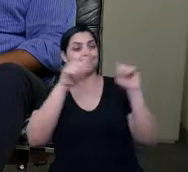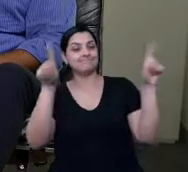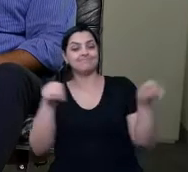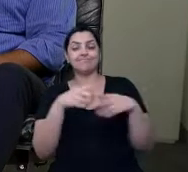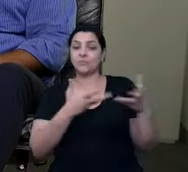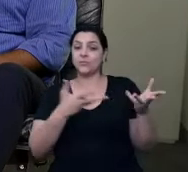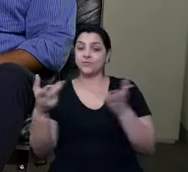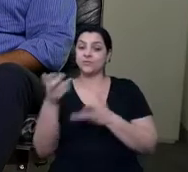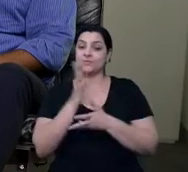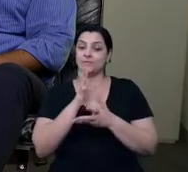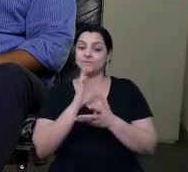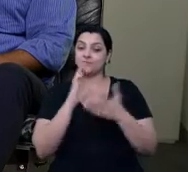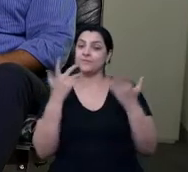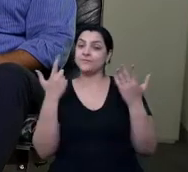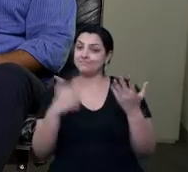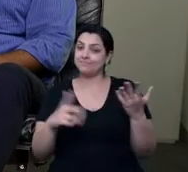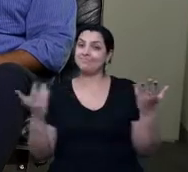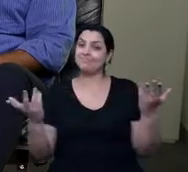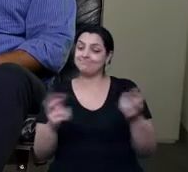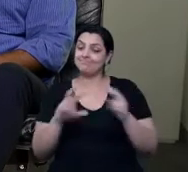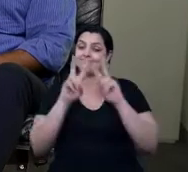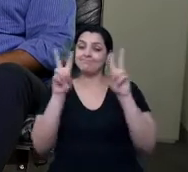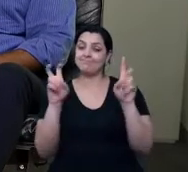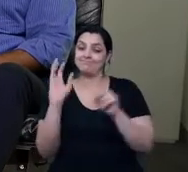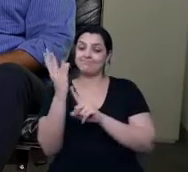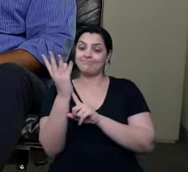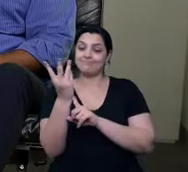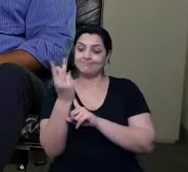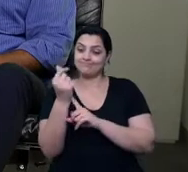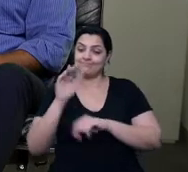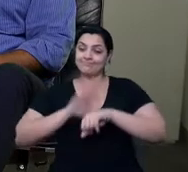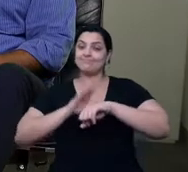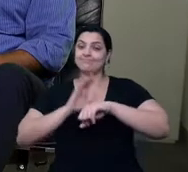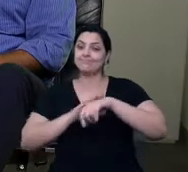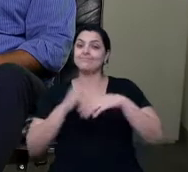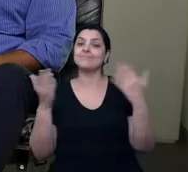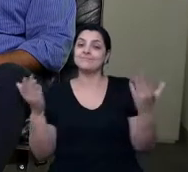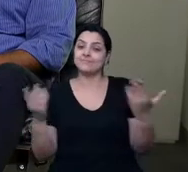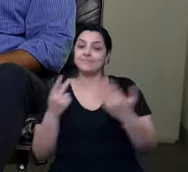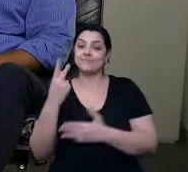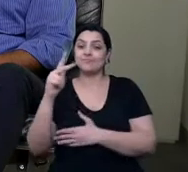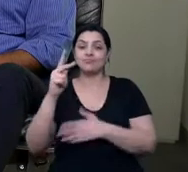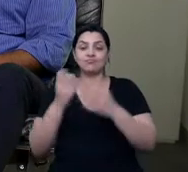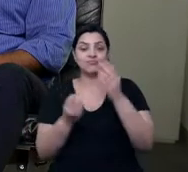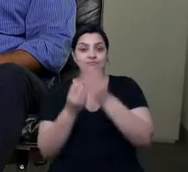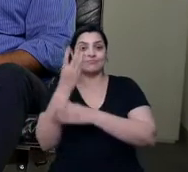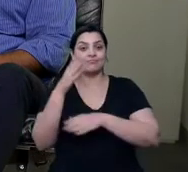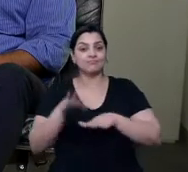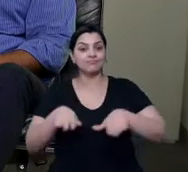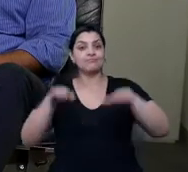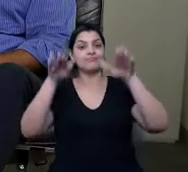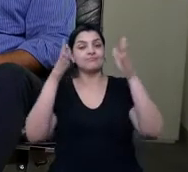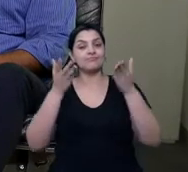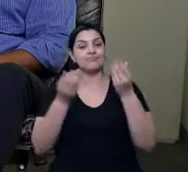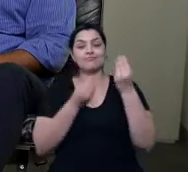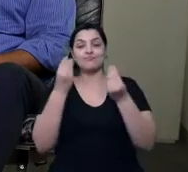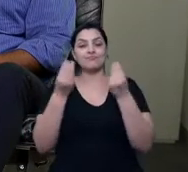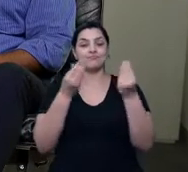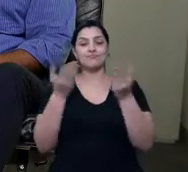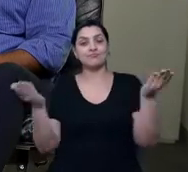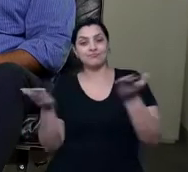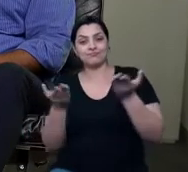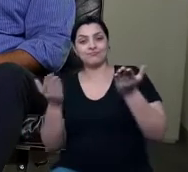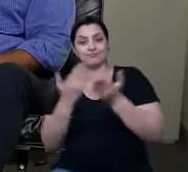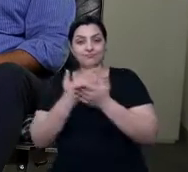mais mesmo, né, sobre o artista, sobre a produção, sobre as suas origens. E é sobre isso que nós vamos falar a partir de agora,